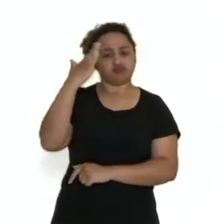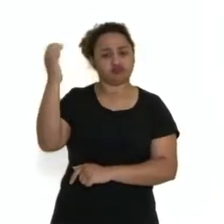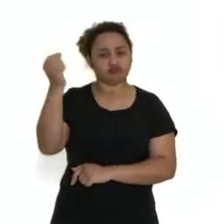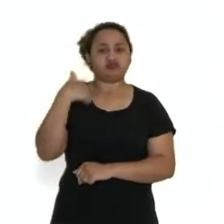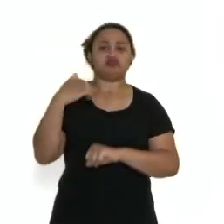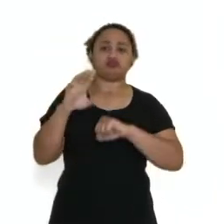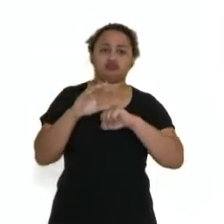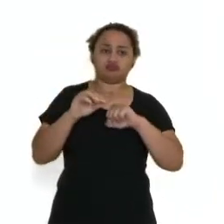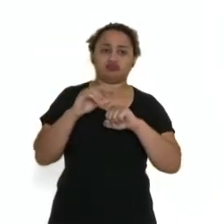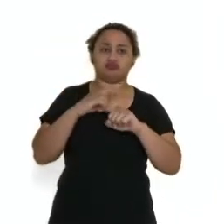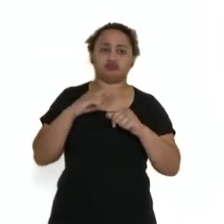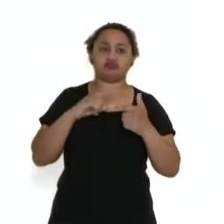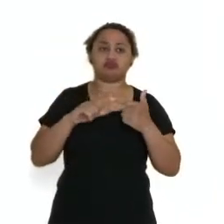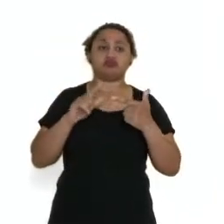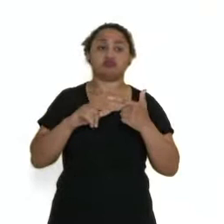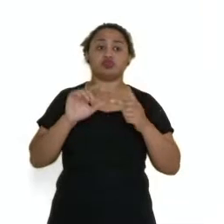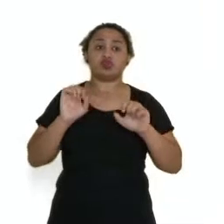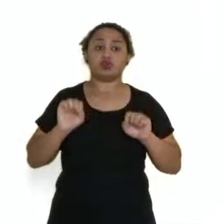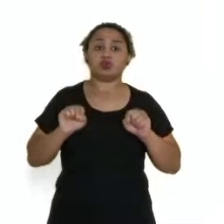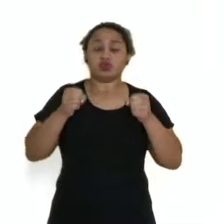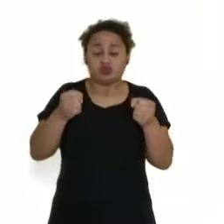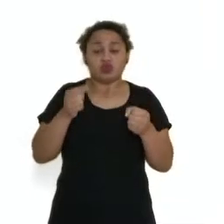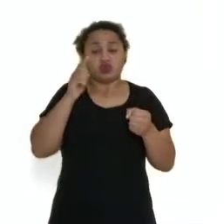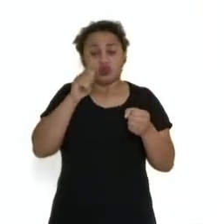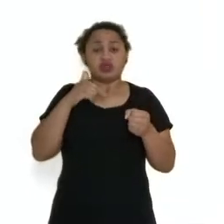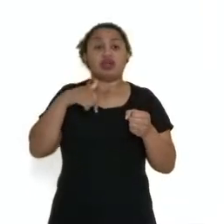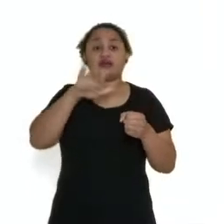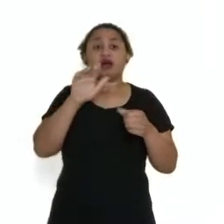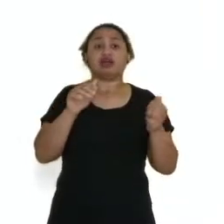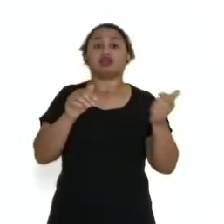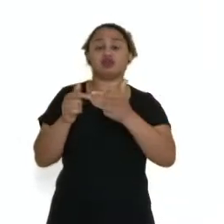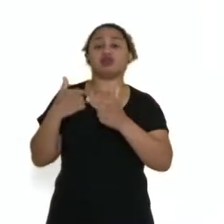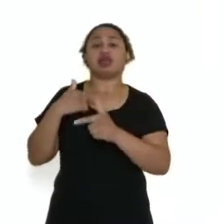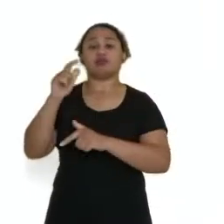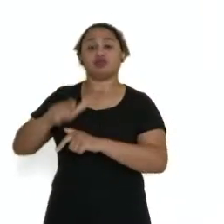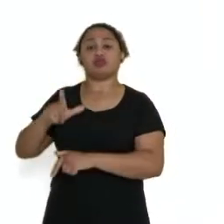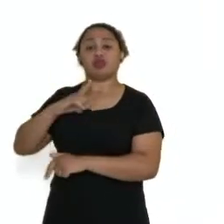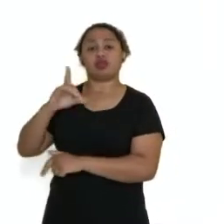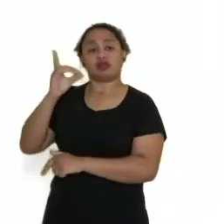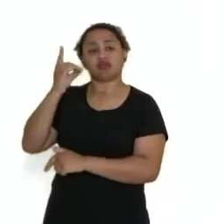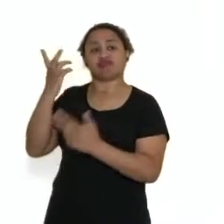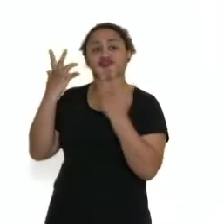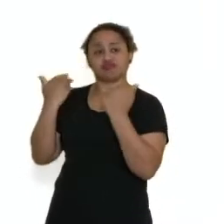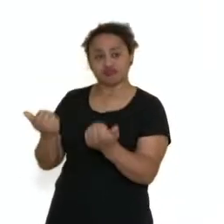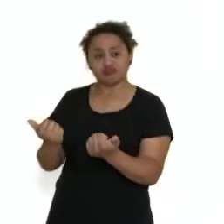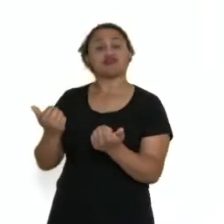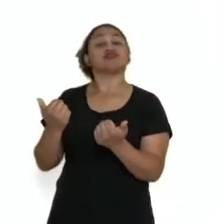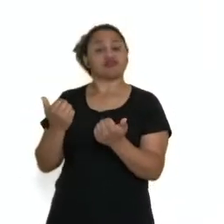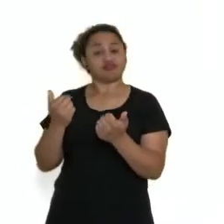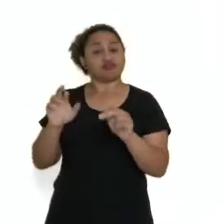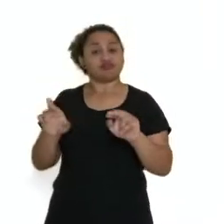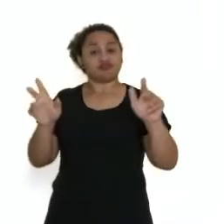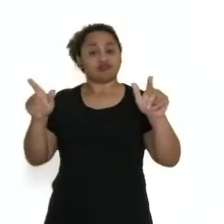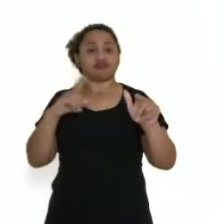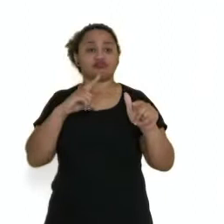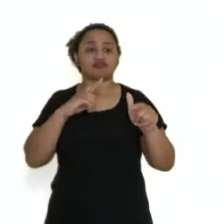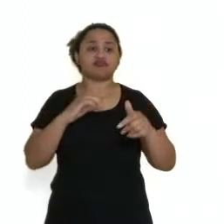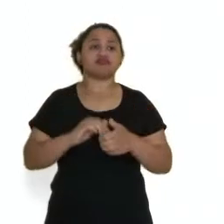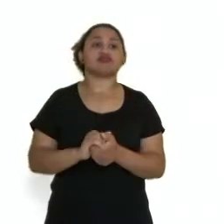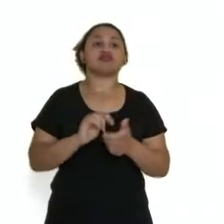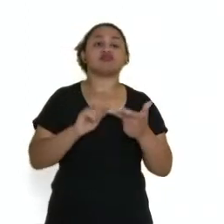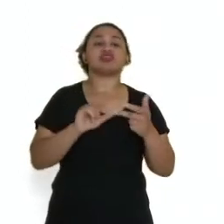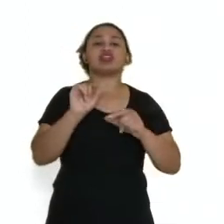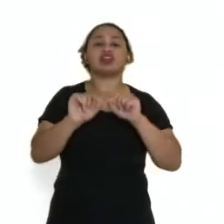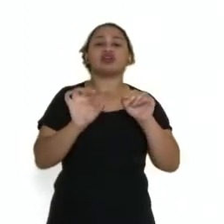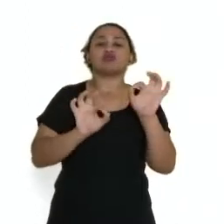vence o talento natural quando este se torna indiferença. Quem concebe armadilha para os outros